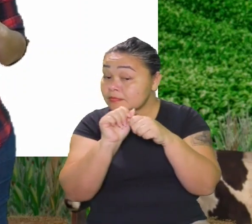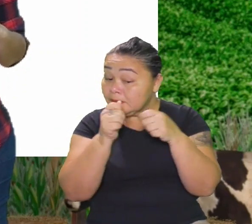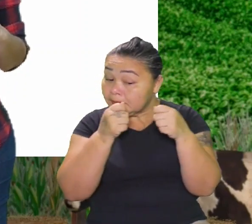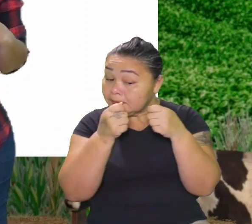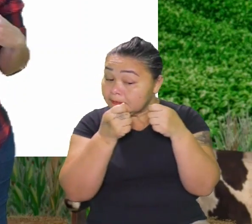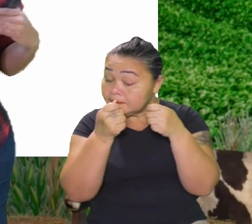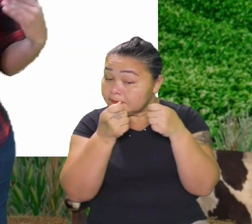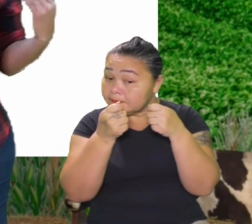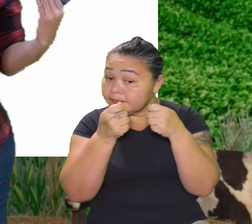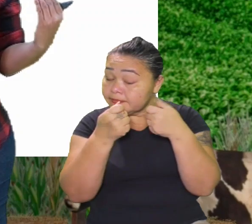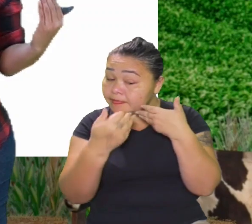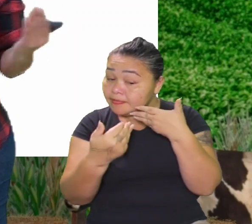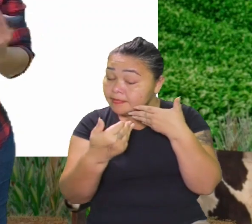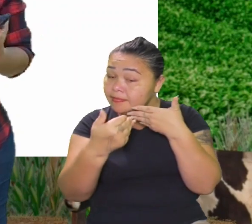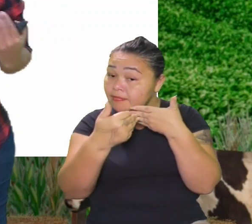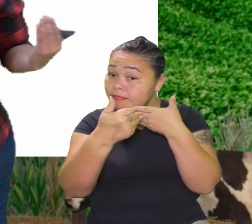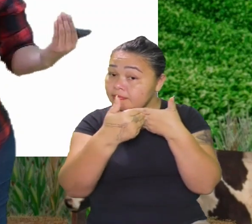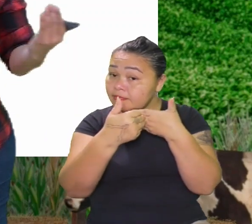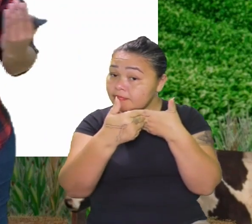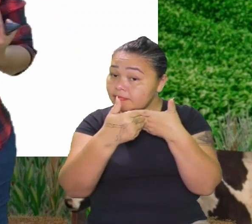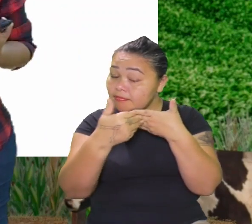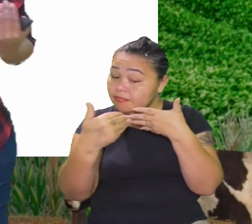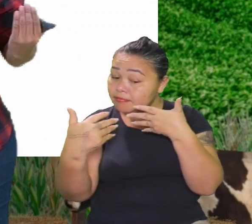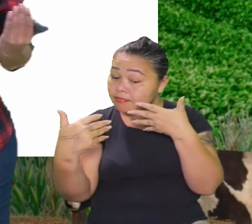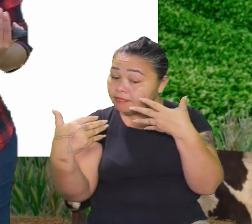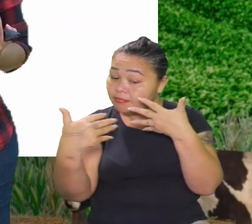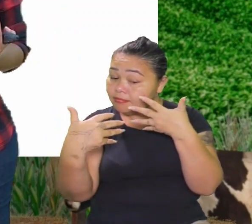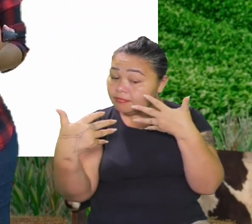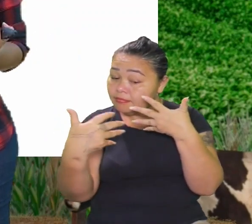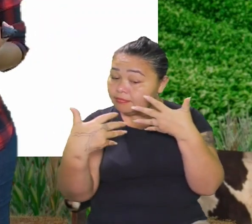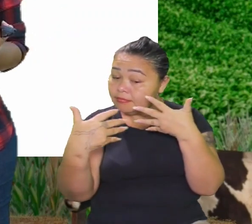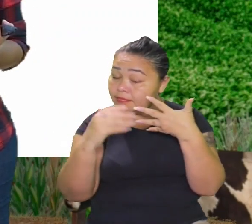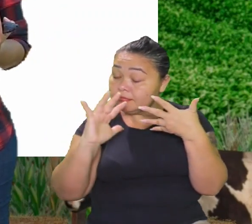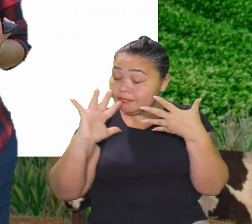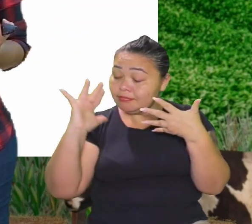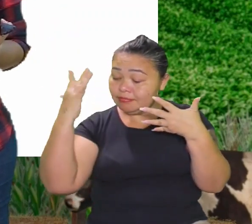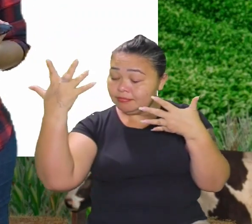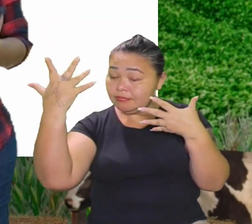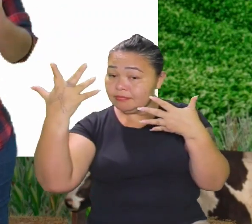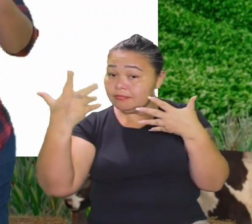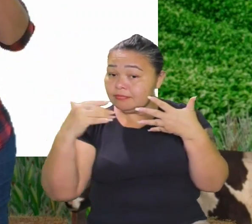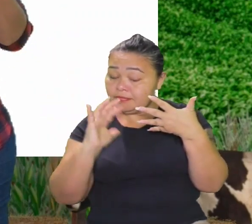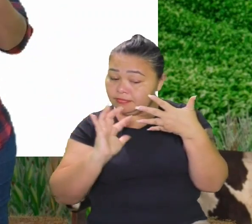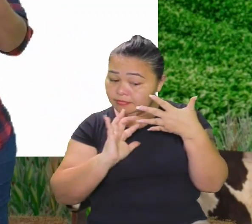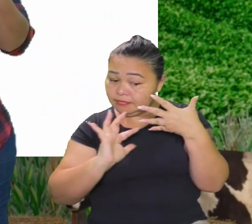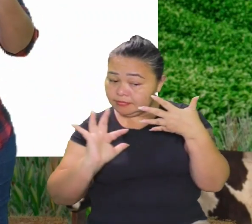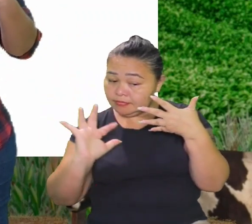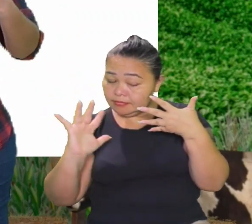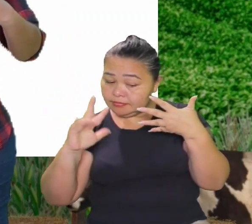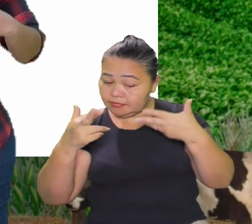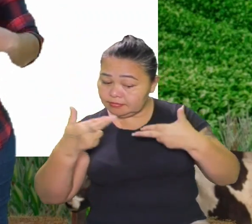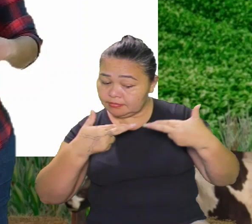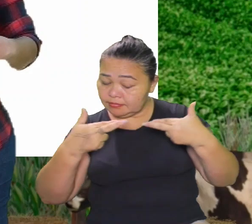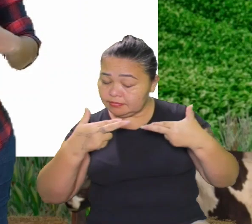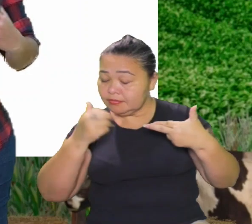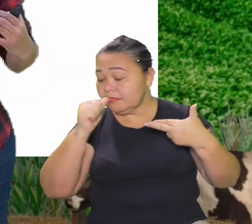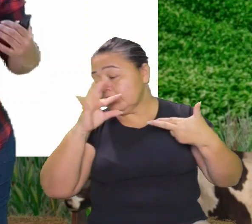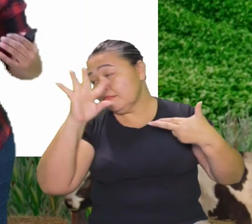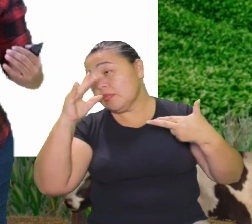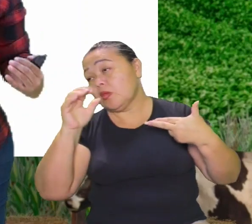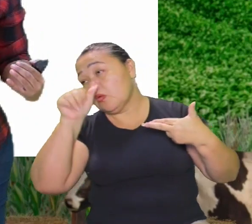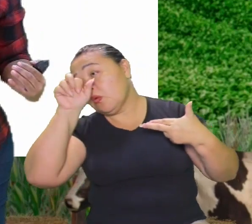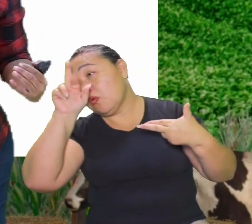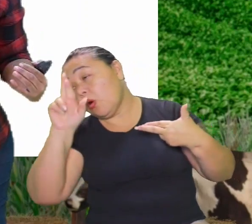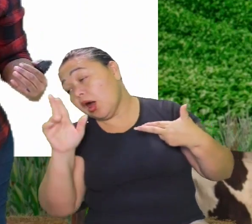resistentes a determinados fatores ambientais, né, relacionados à atmosfera, à